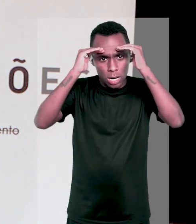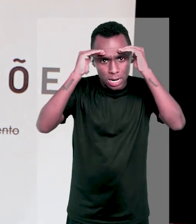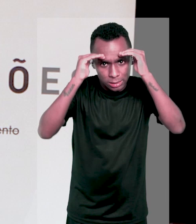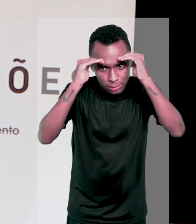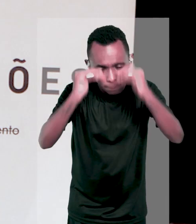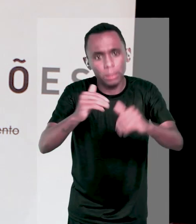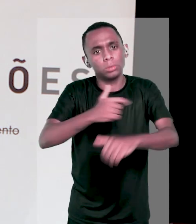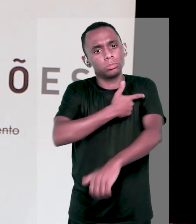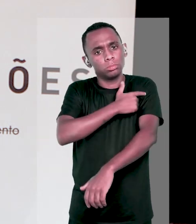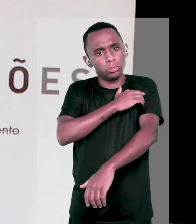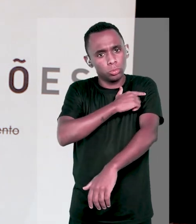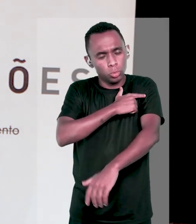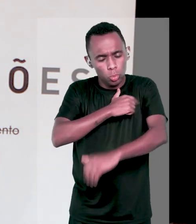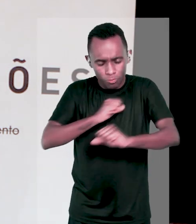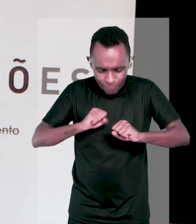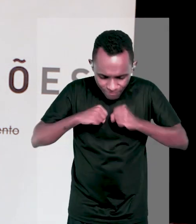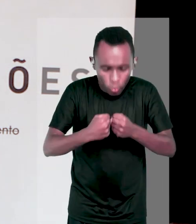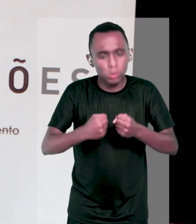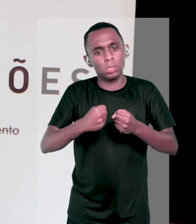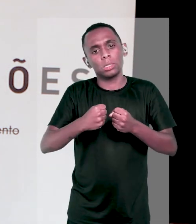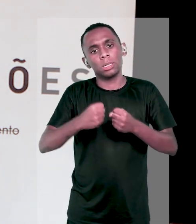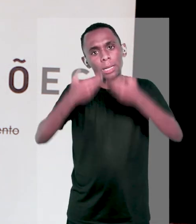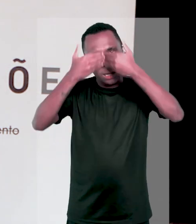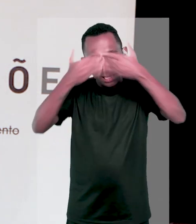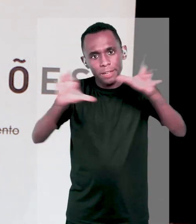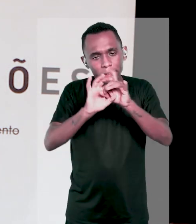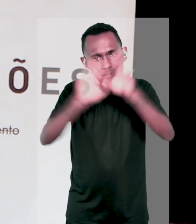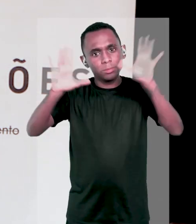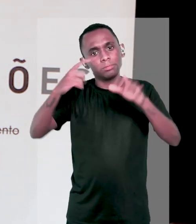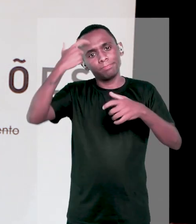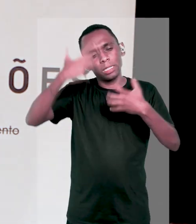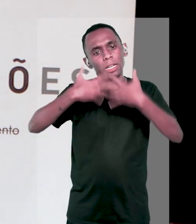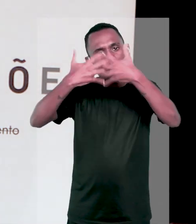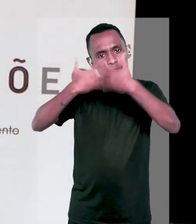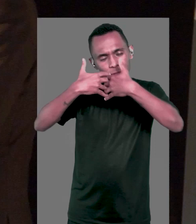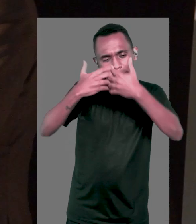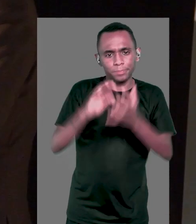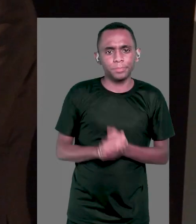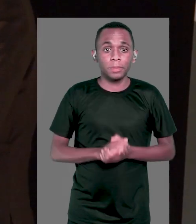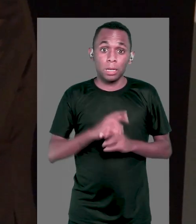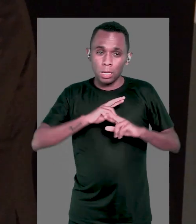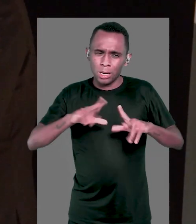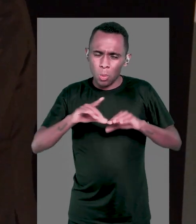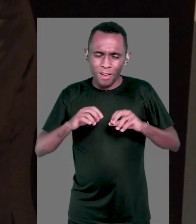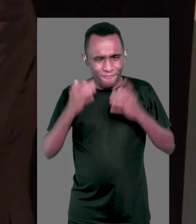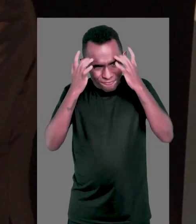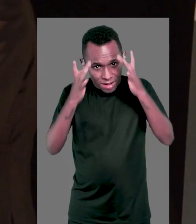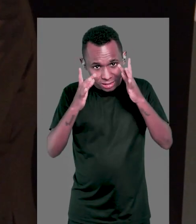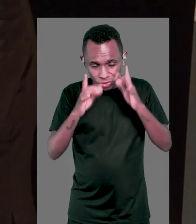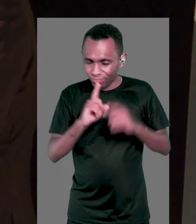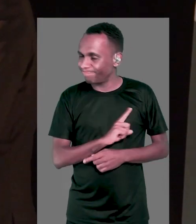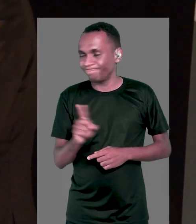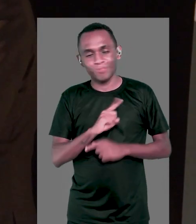pressupõe que nós tenhamos algum otimismo diante do mundo um otimismo que se baseia na